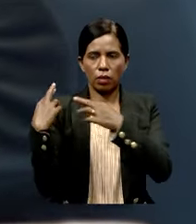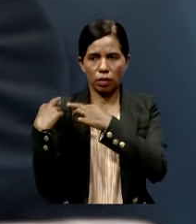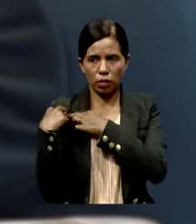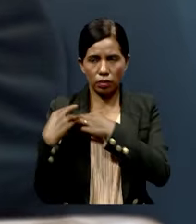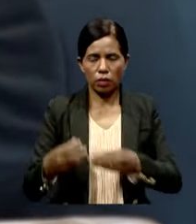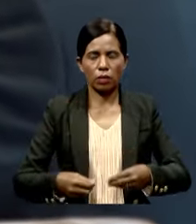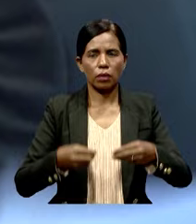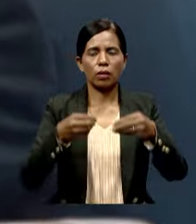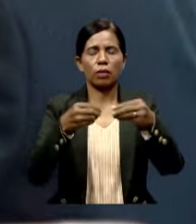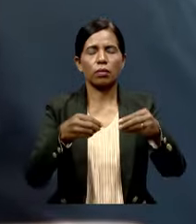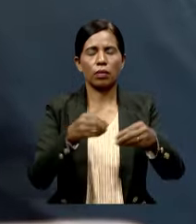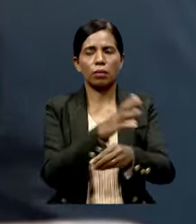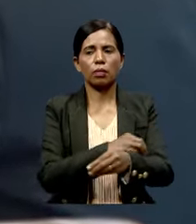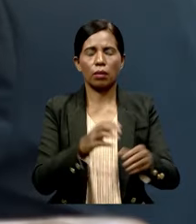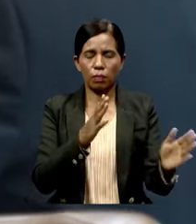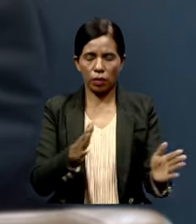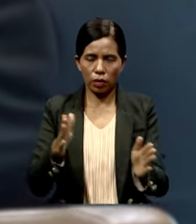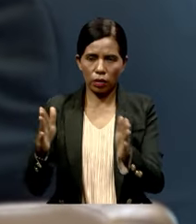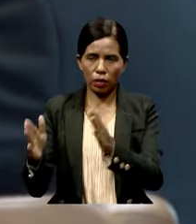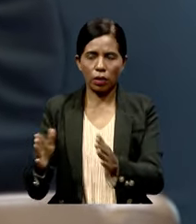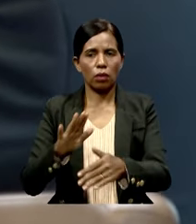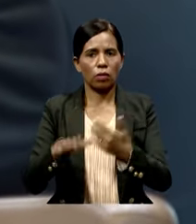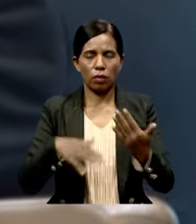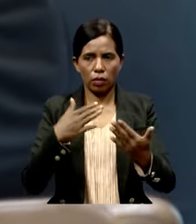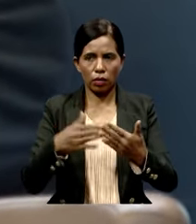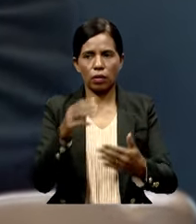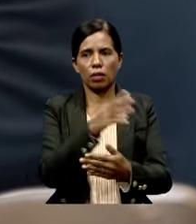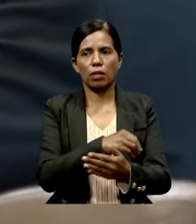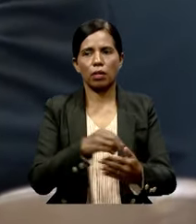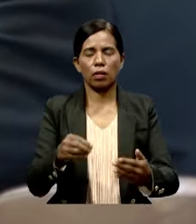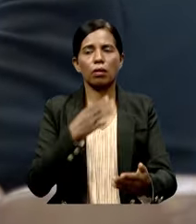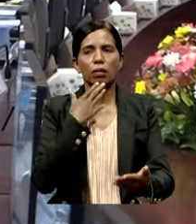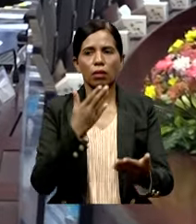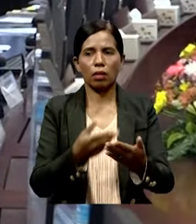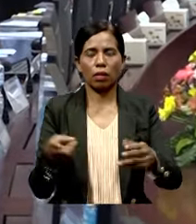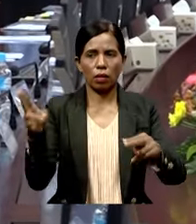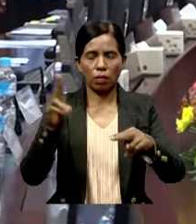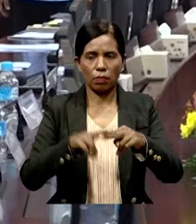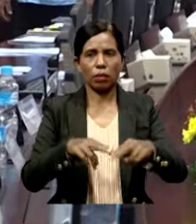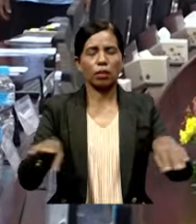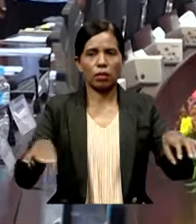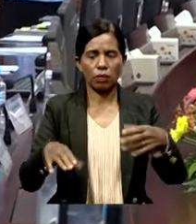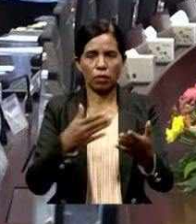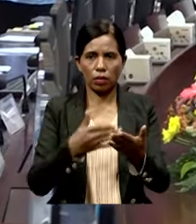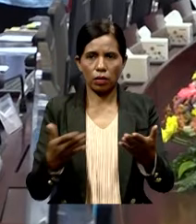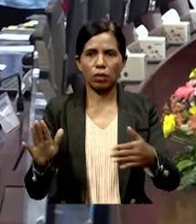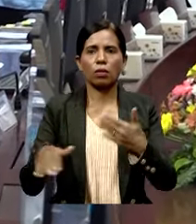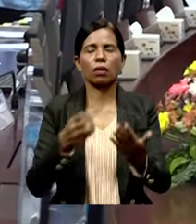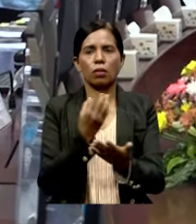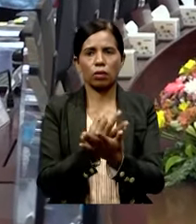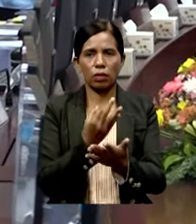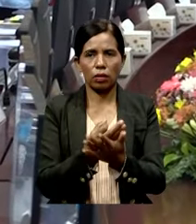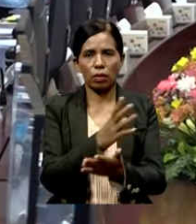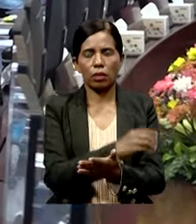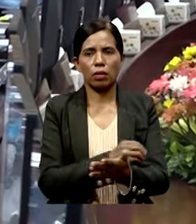foi impulso ba processo de centralização territorial nebe se implica aumento ba recurso material orçamental no